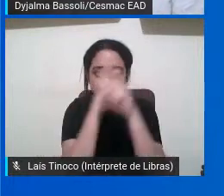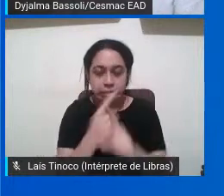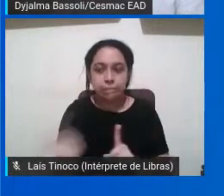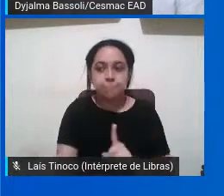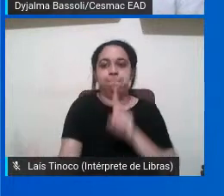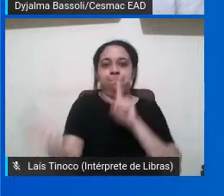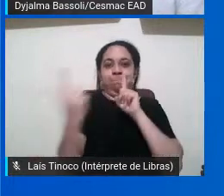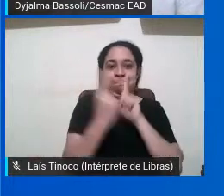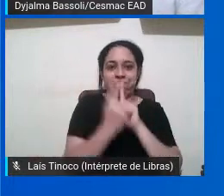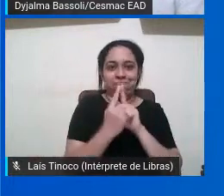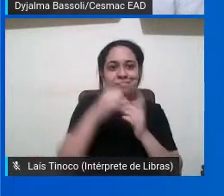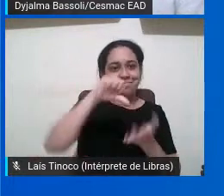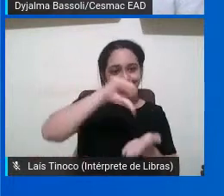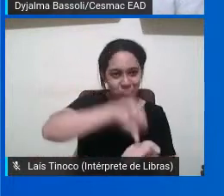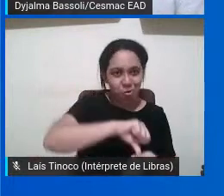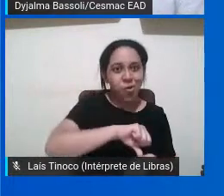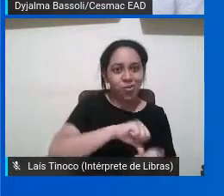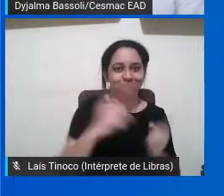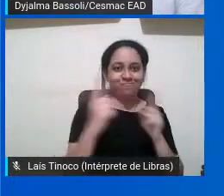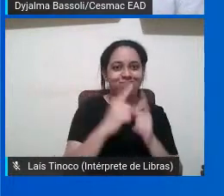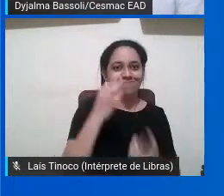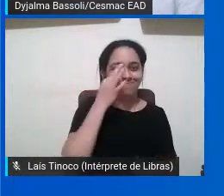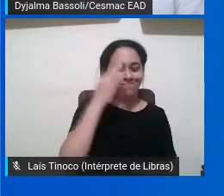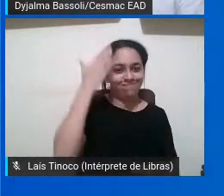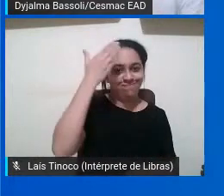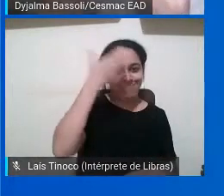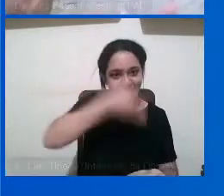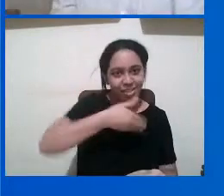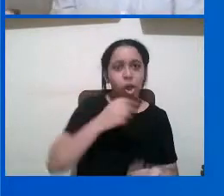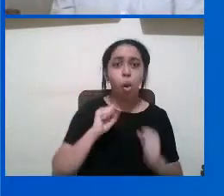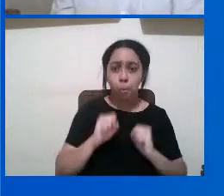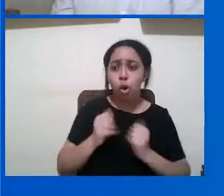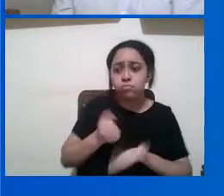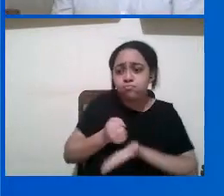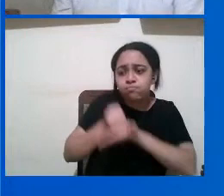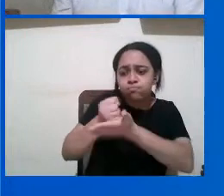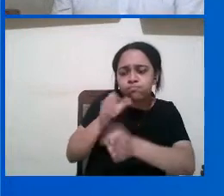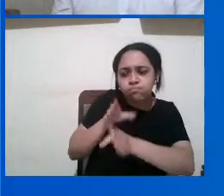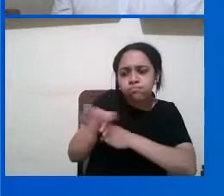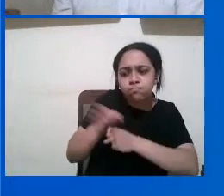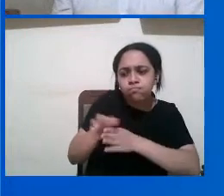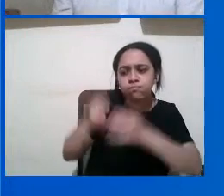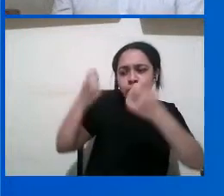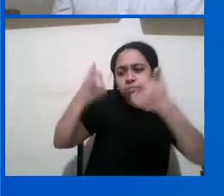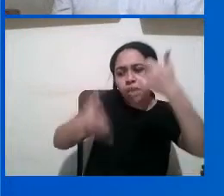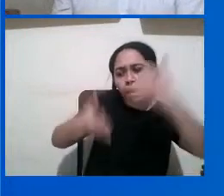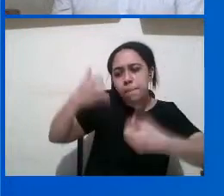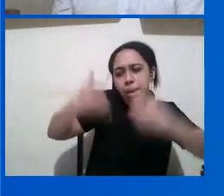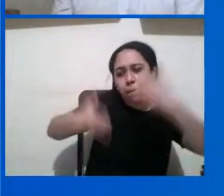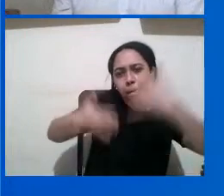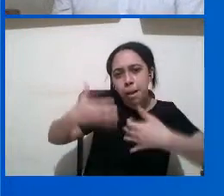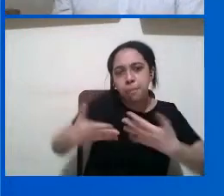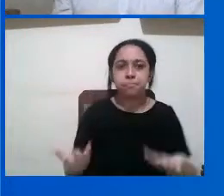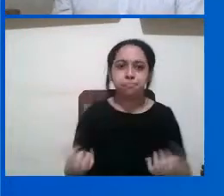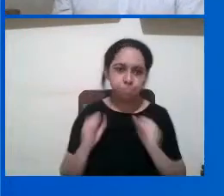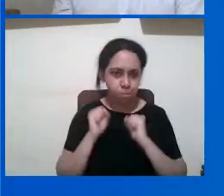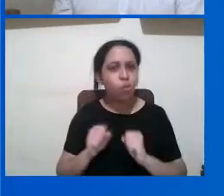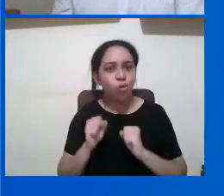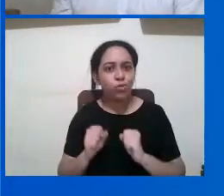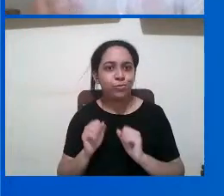né na atividade do que ele na atividade que ele precisa fazer para adquirir essa essa